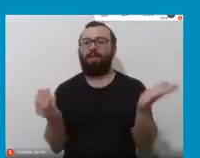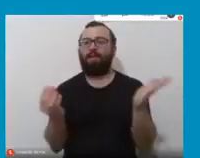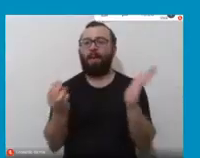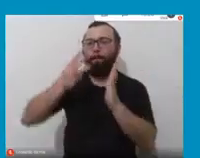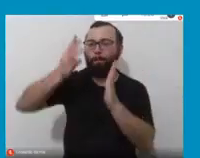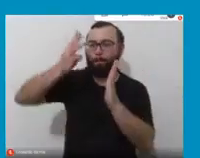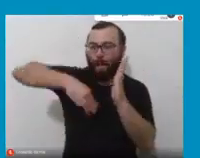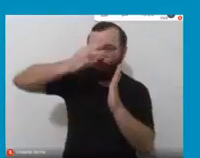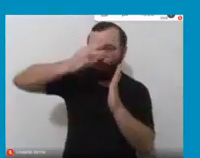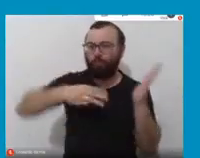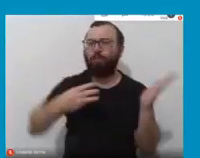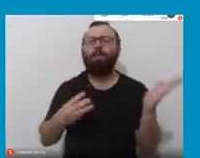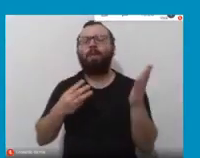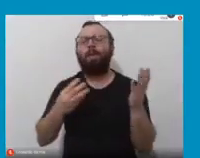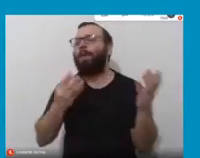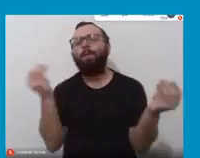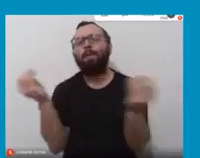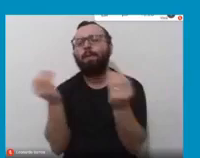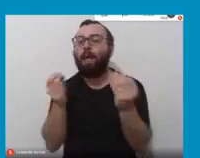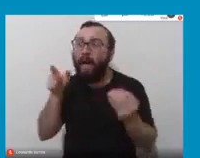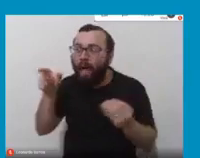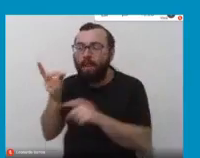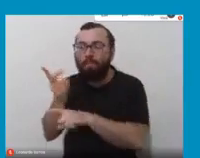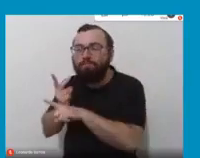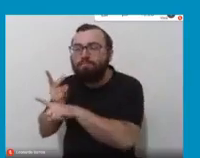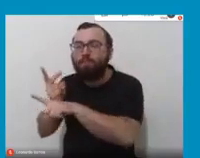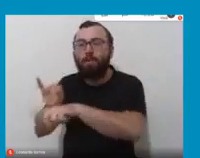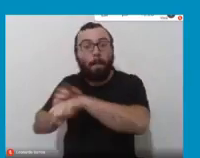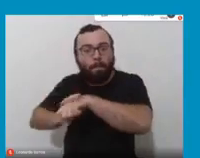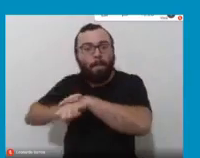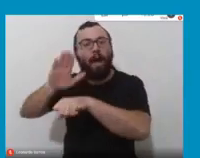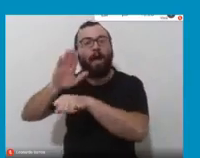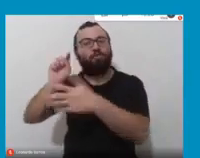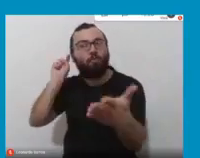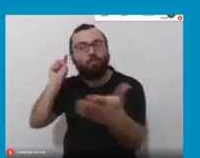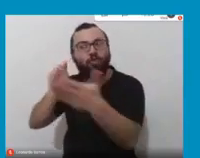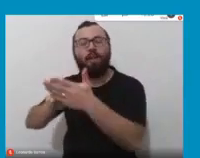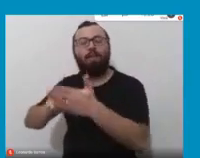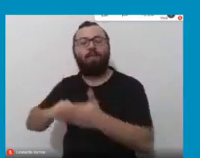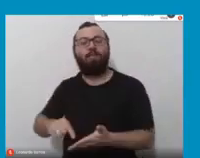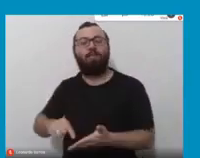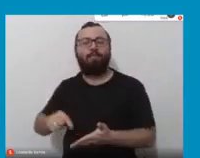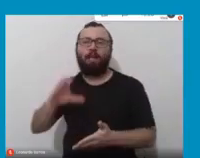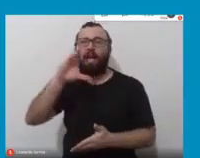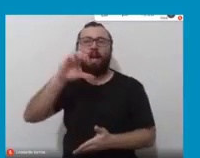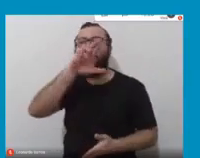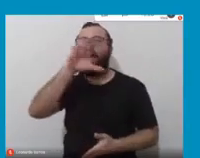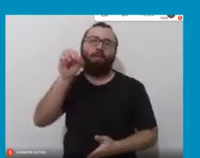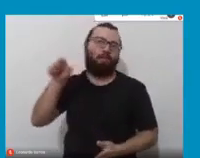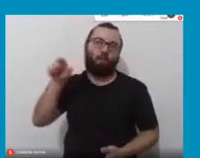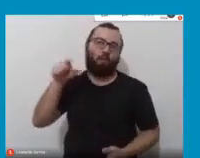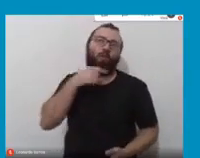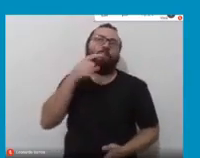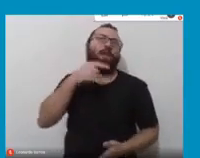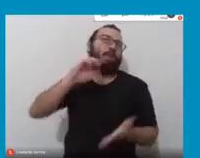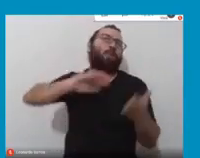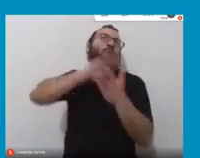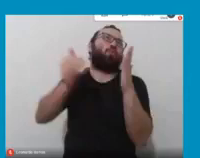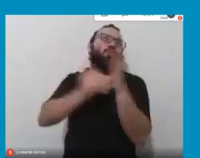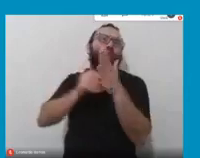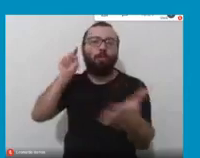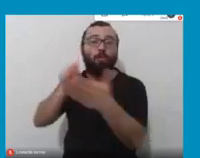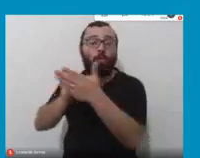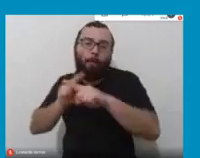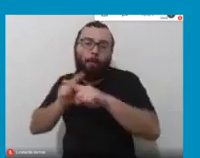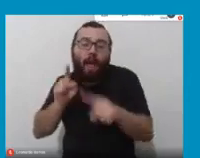métodos em que ele busca o máximo possível de objetividade. É claro que ele não consegue toda a objetividade, mas é o